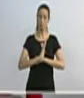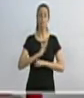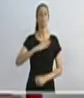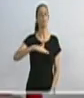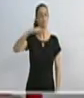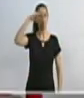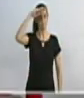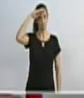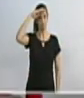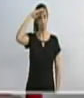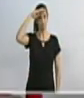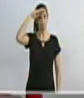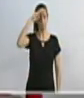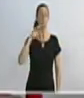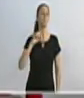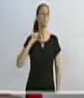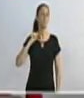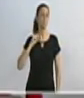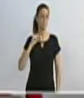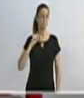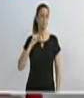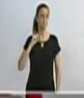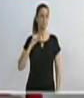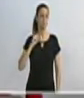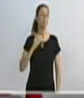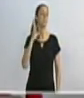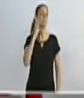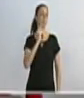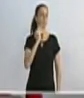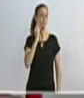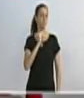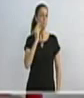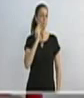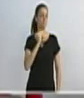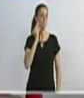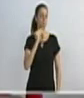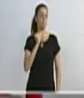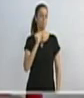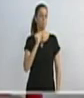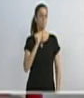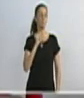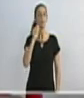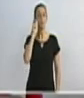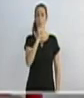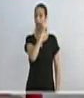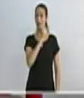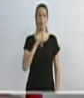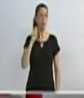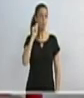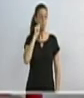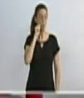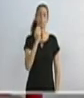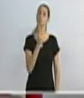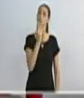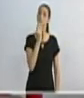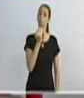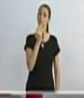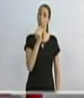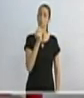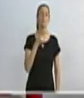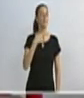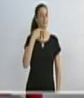Jovino Cardoso, Silvio Zimmermann, Gilson de Souza, Ricardo Alba, Bruno Cunha,